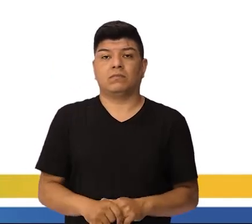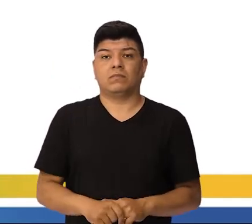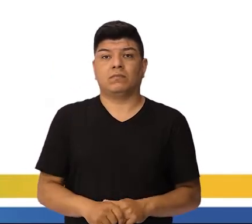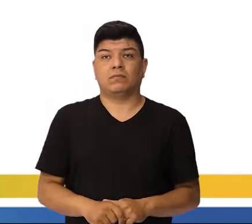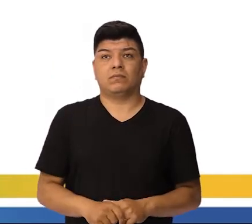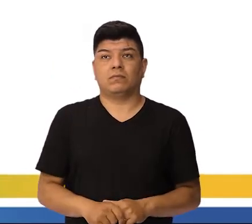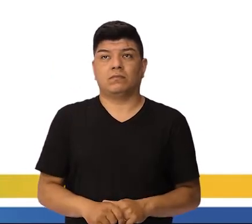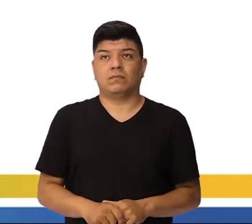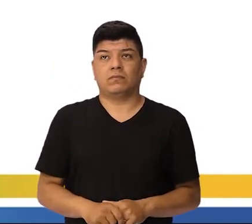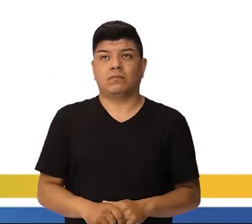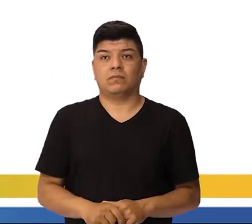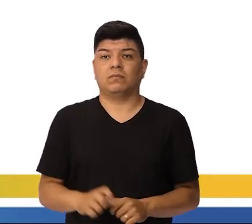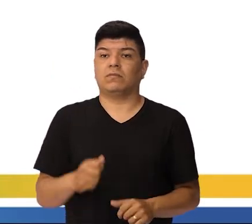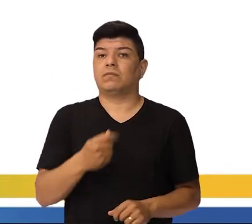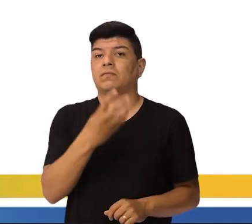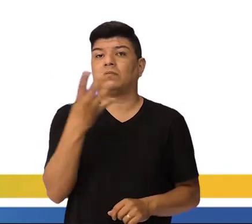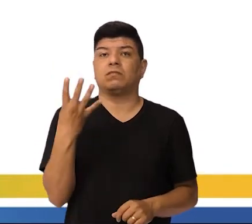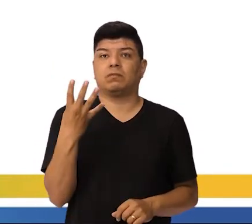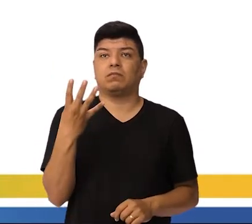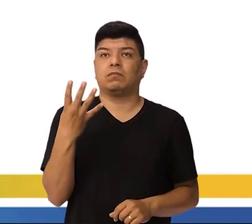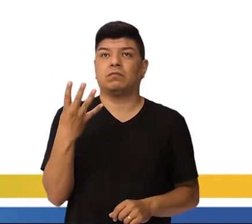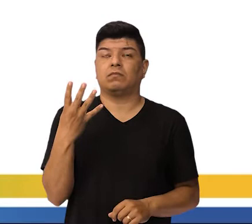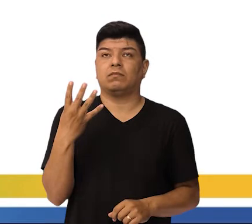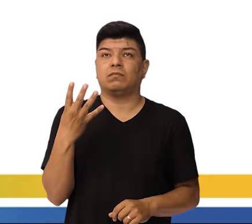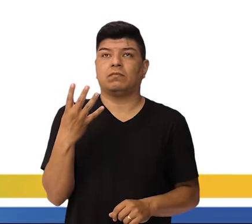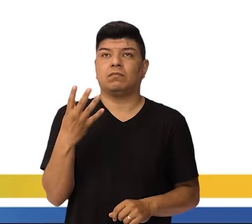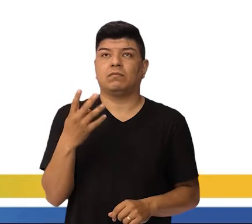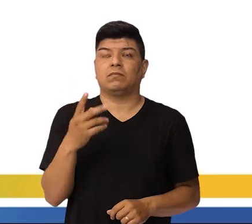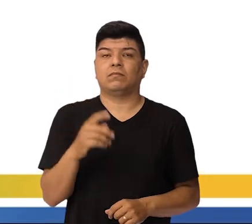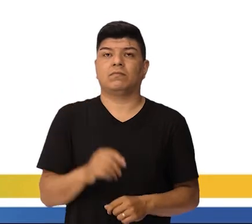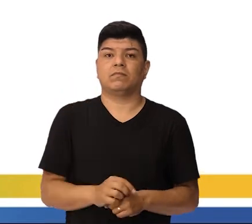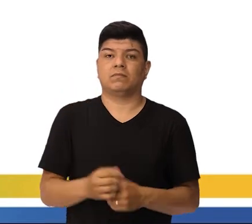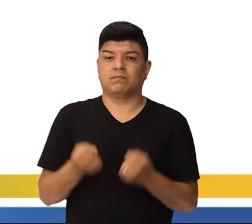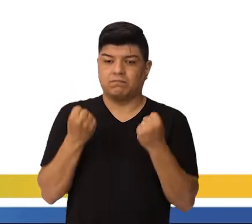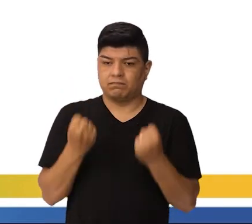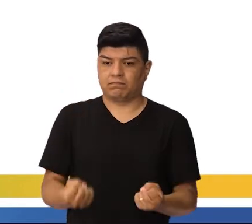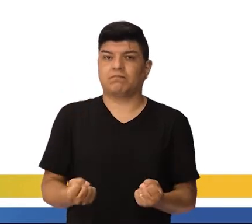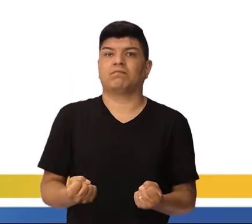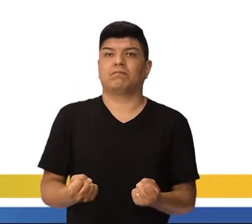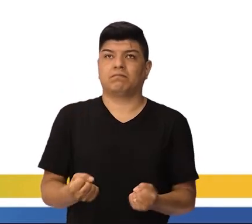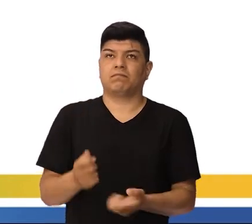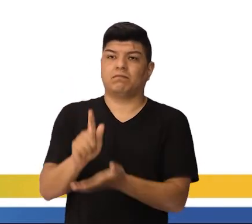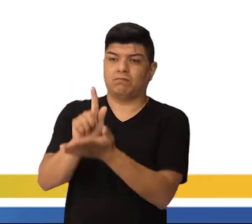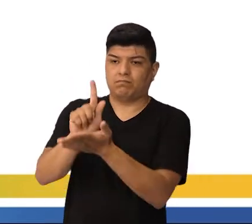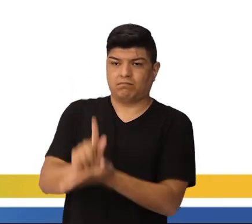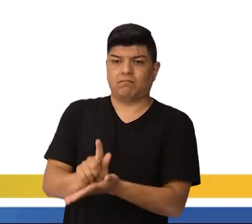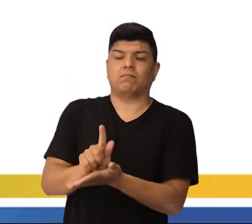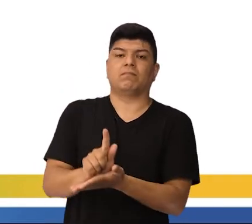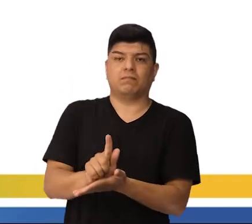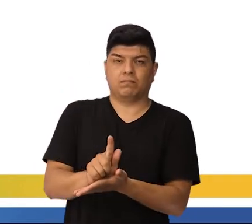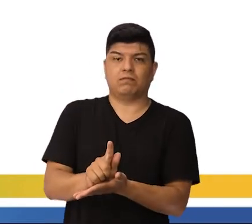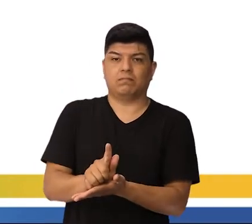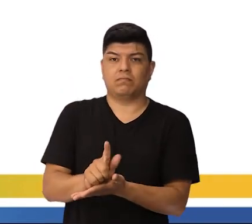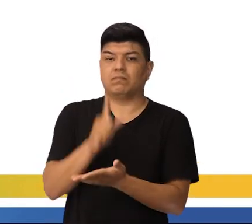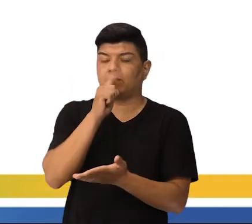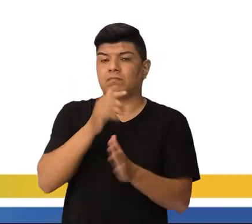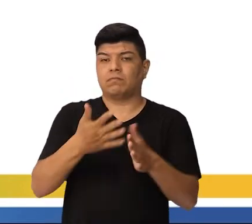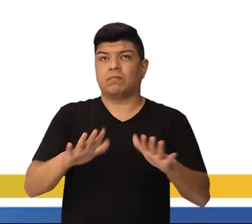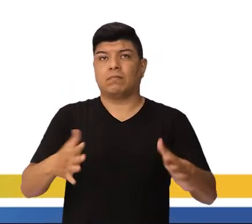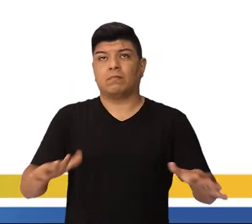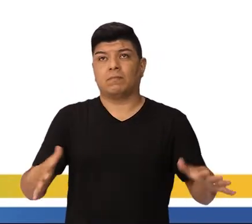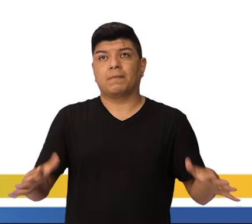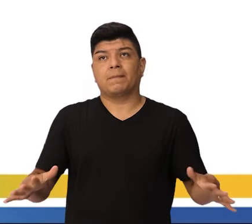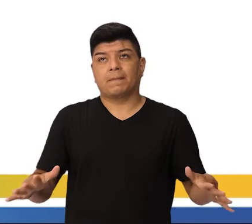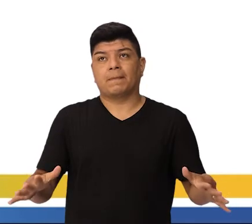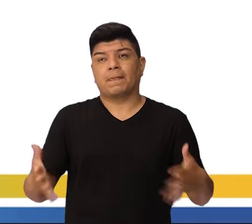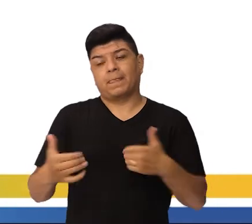uma maior quantidade de pressão atmosférica, porque ela está em relação ao nível do mar, ela está bem